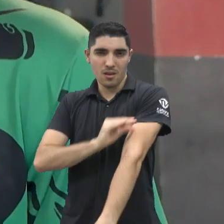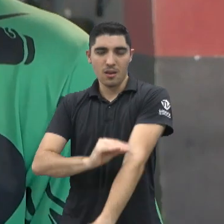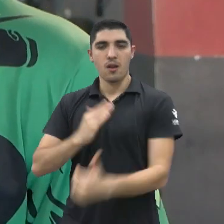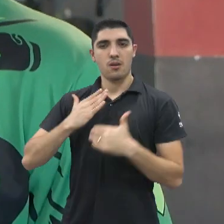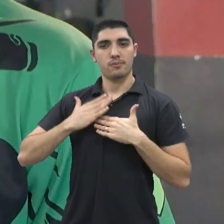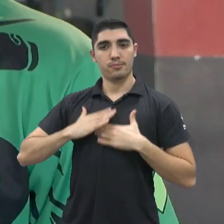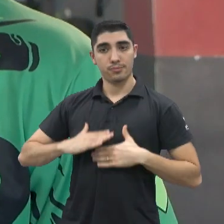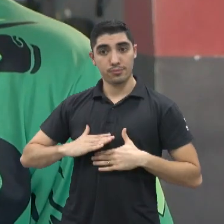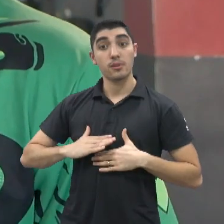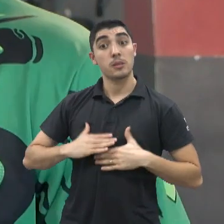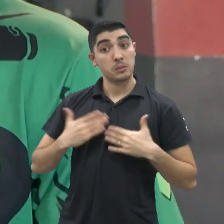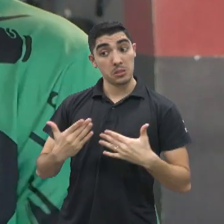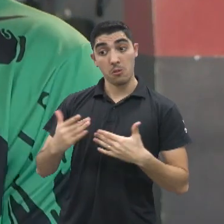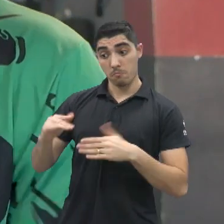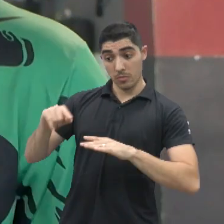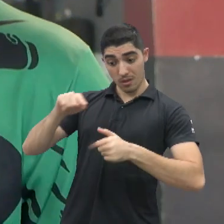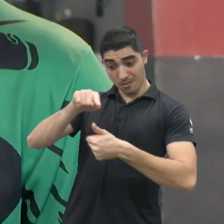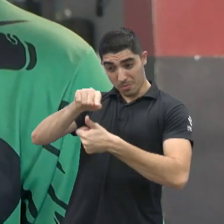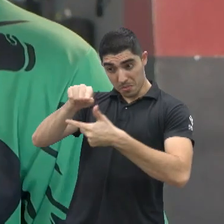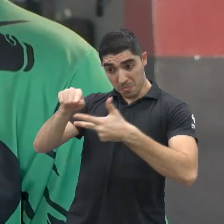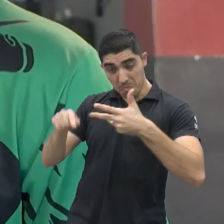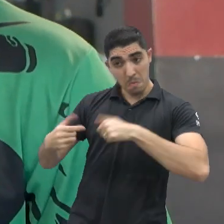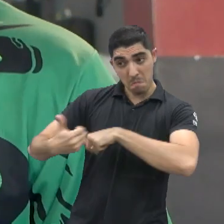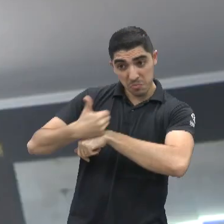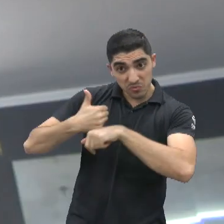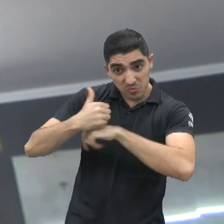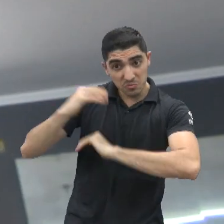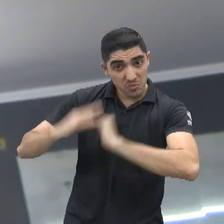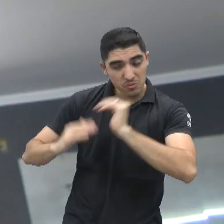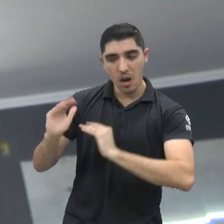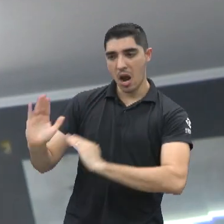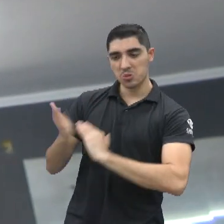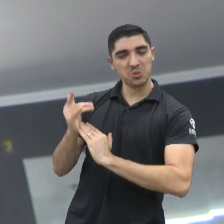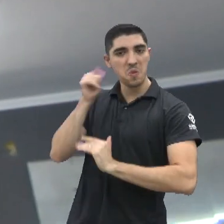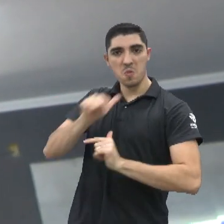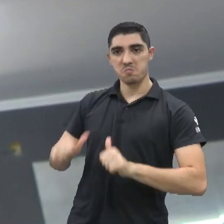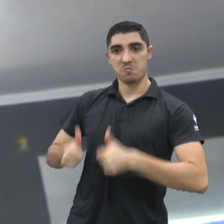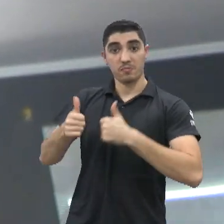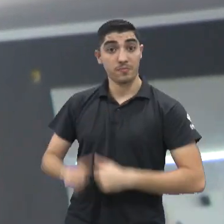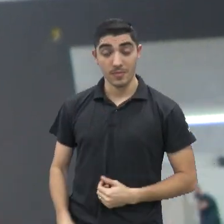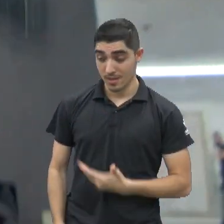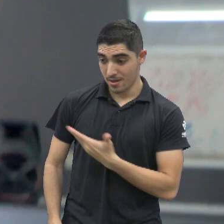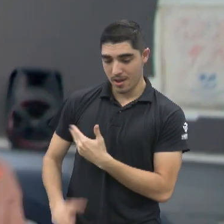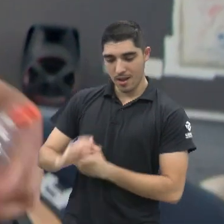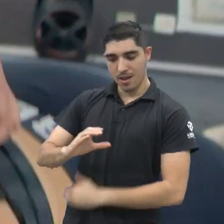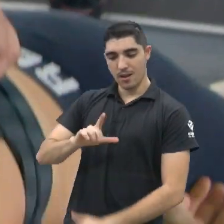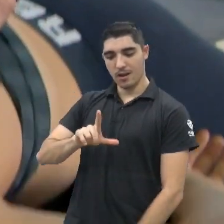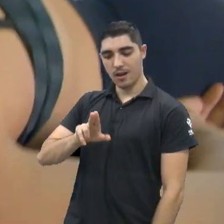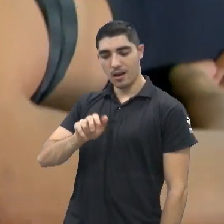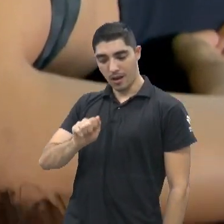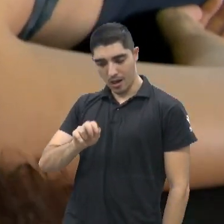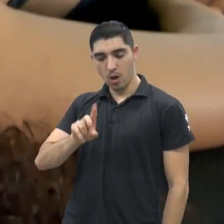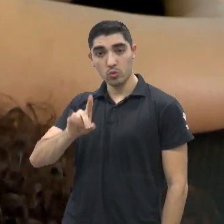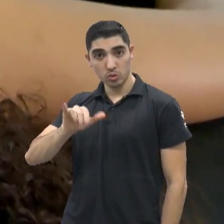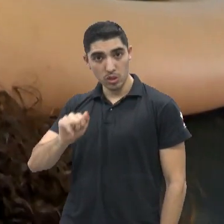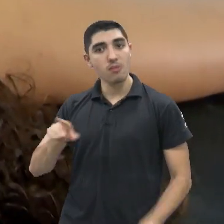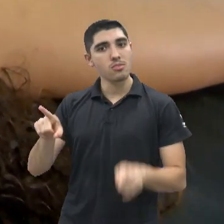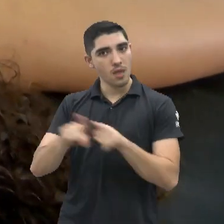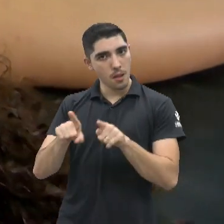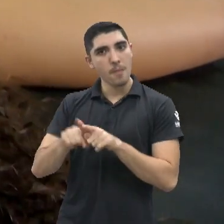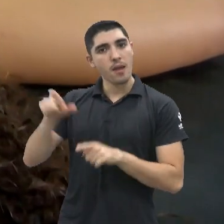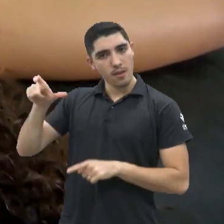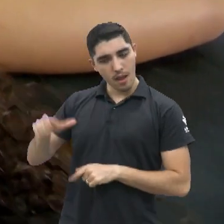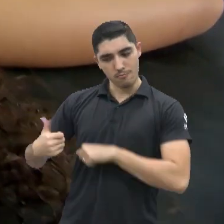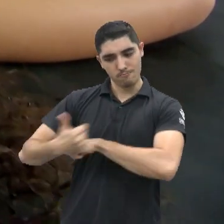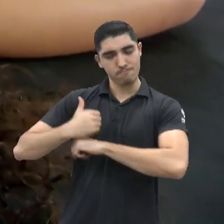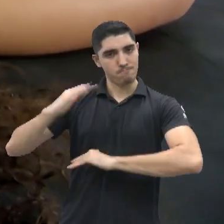sido uma equipe multidisciplinar que tem dado extremamente resultado. A Cláudia é a massoterapeuta e também é peça fundamental